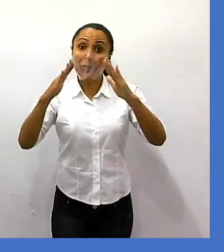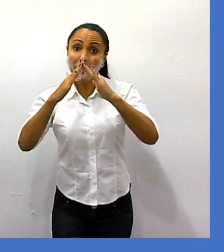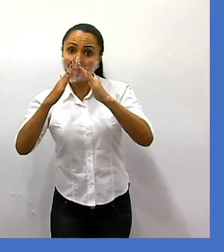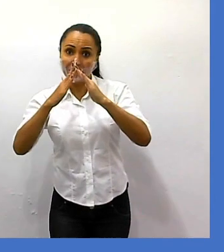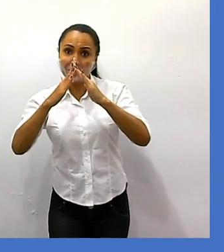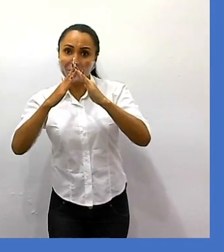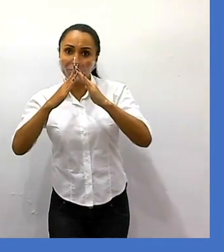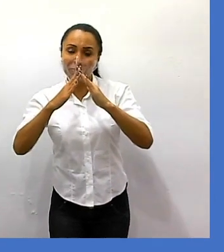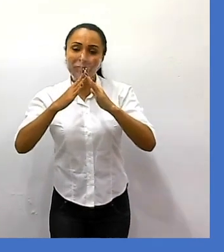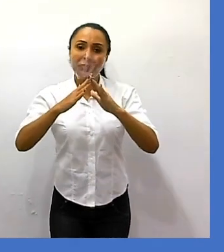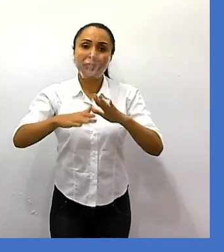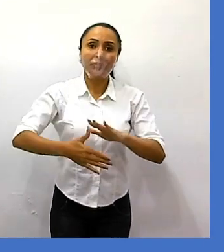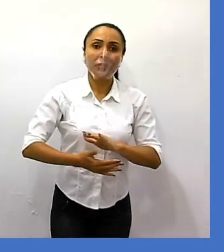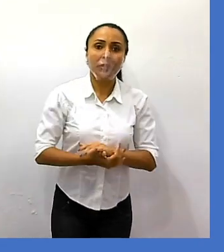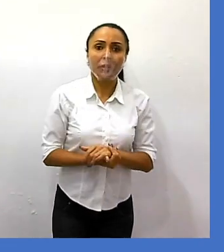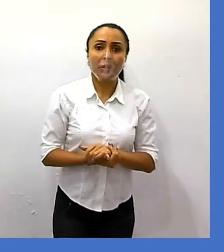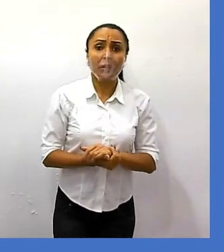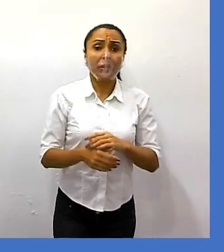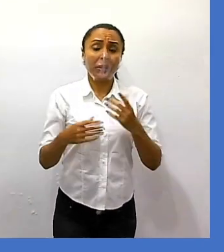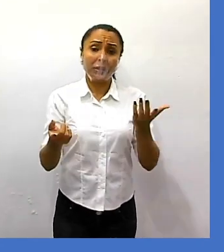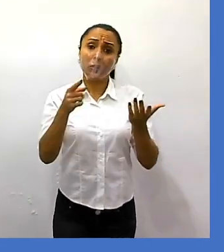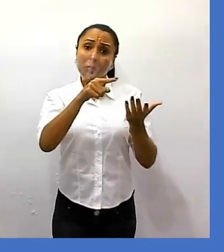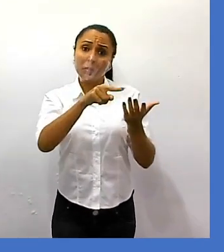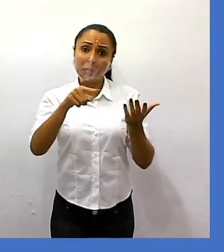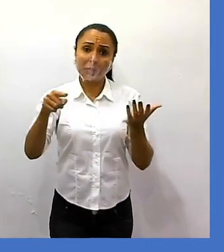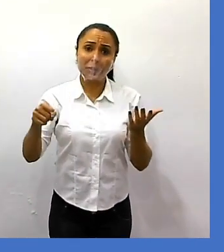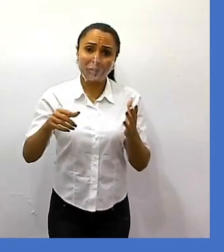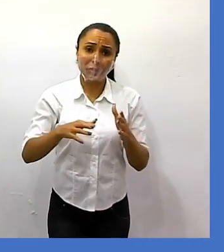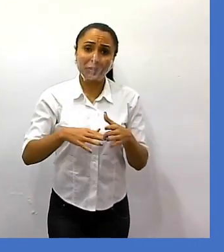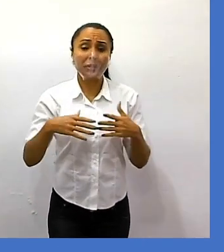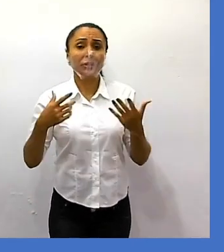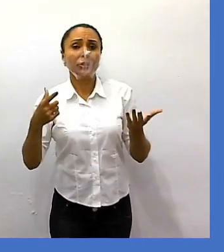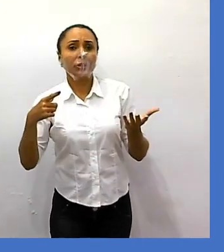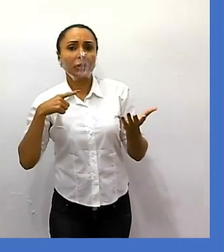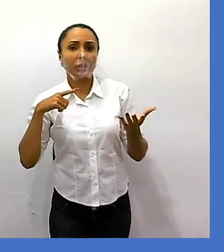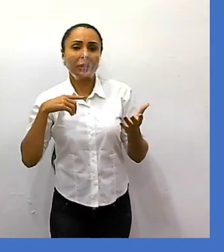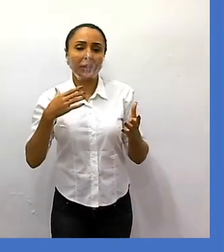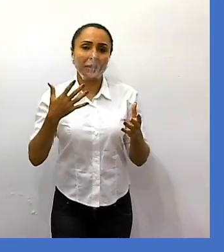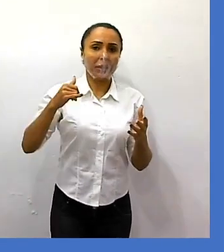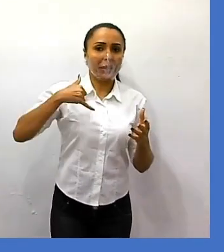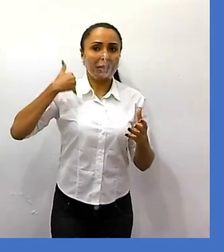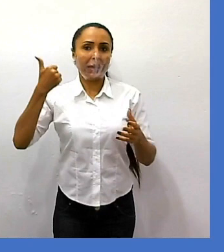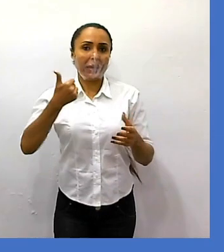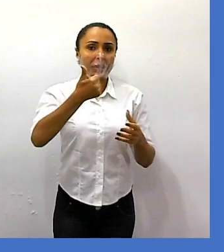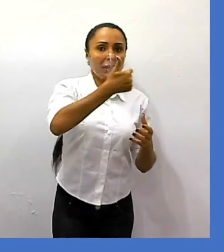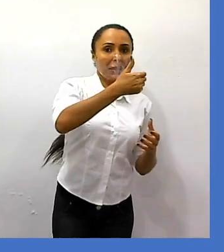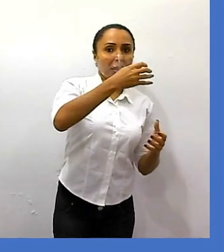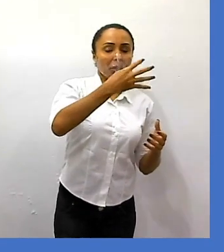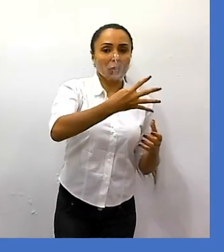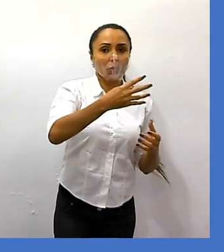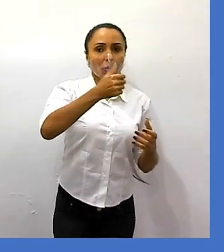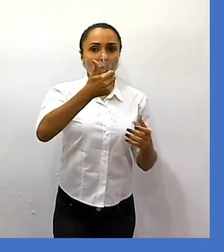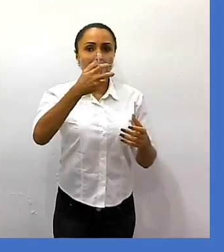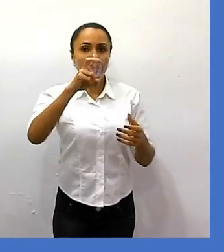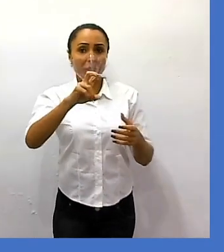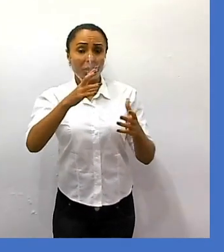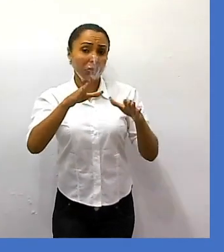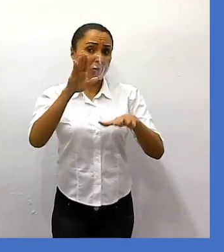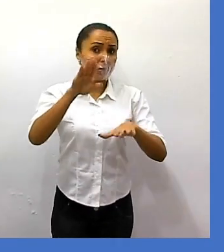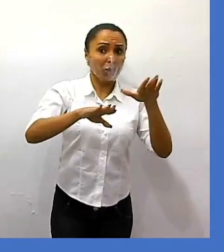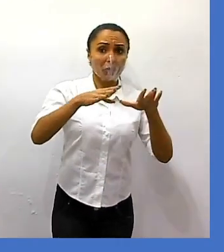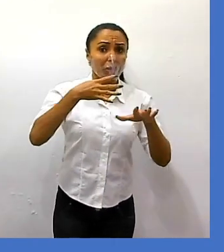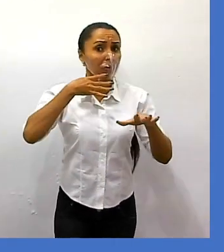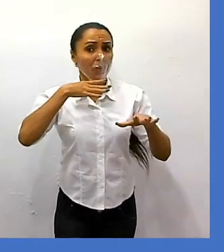Então, para vocês, né, que têm aí entre 14 e 15 anos, talvez vocês